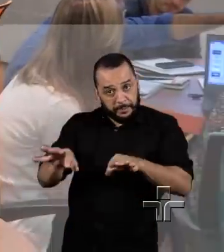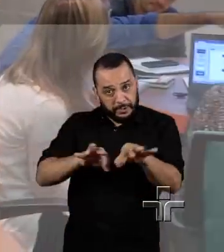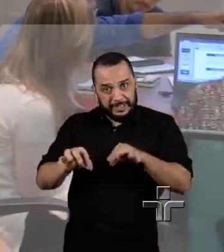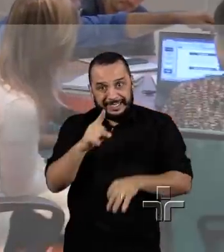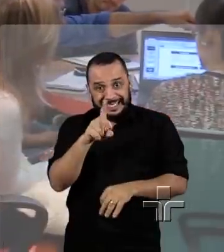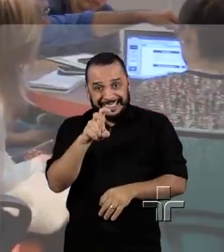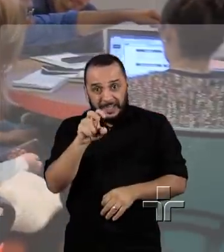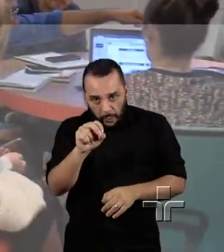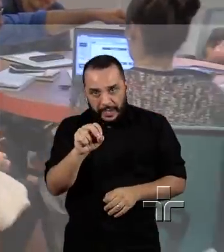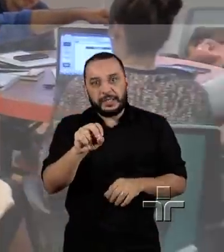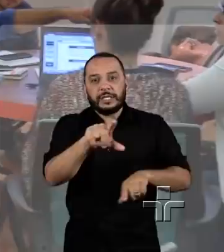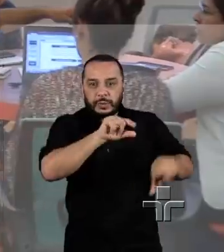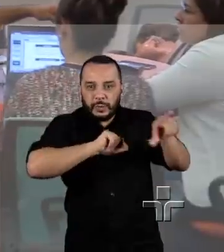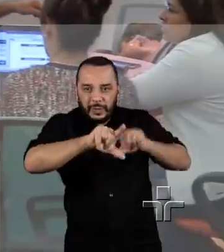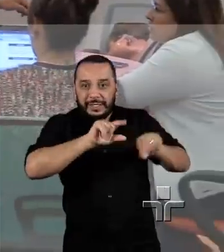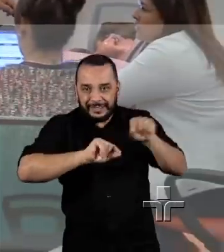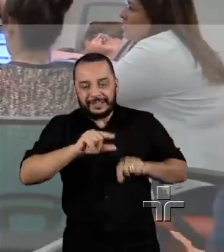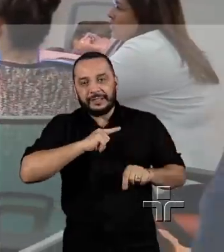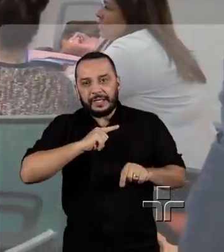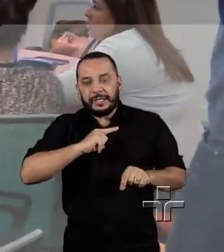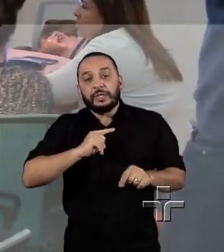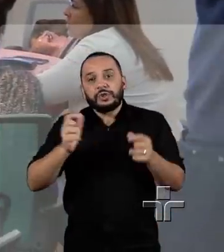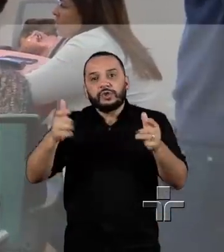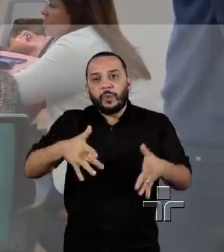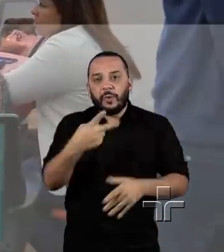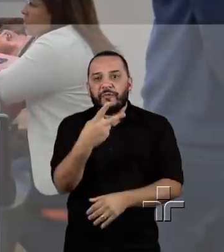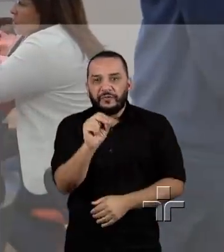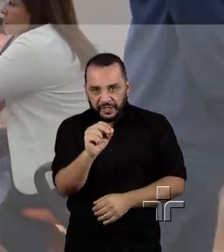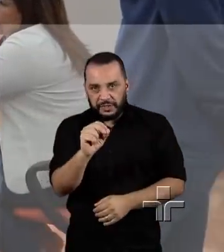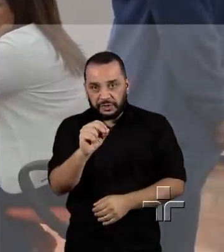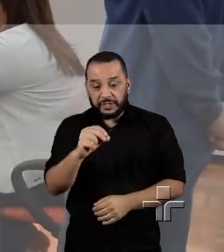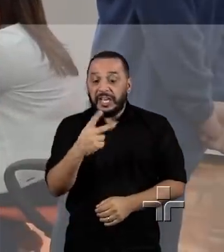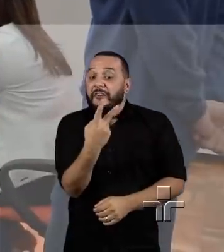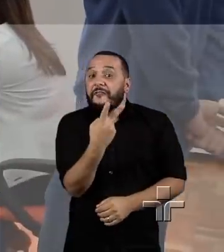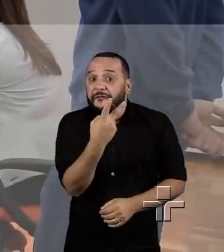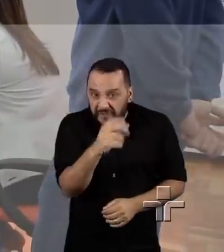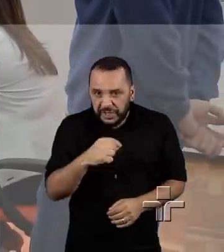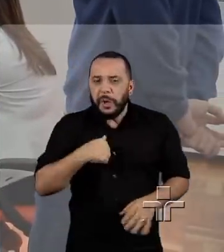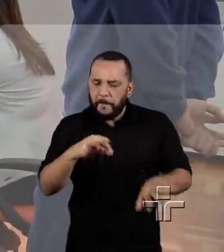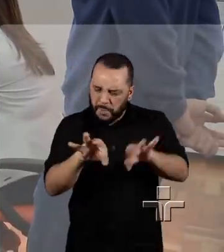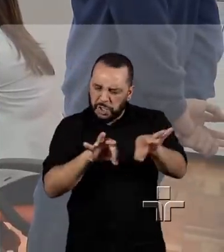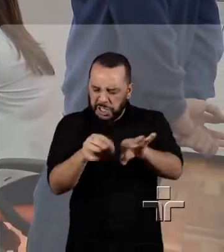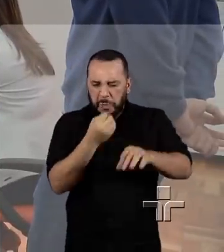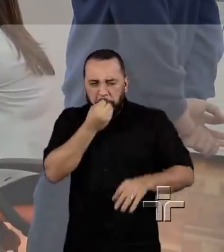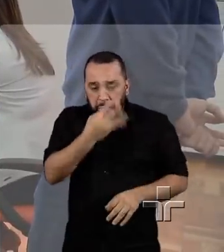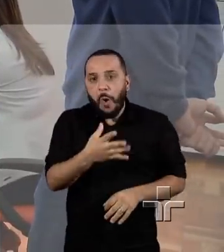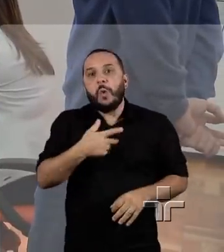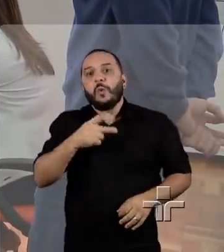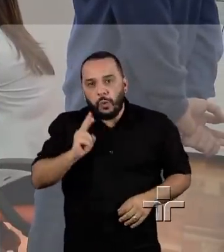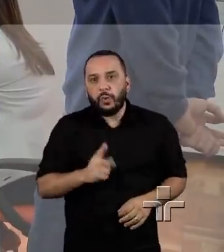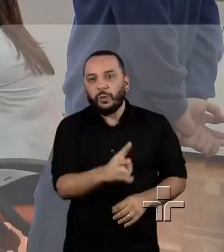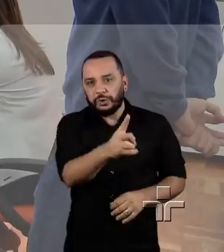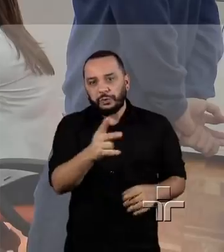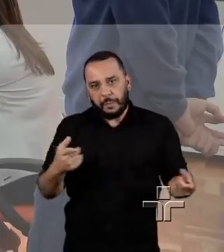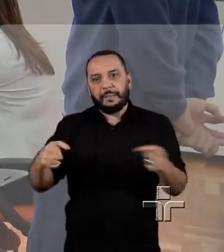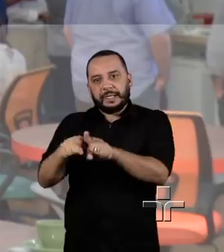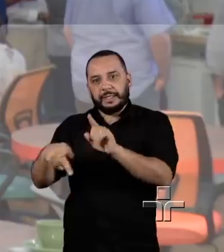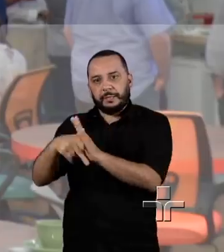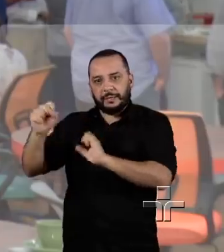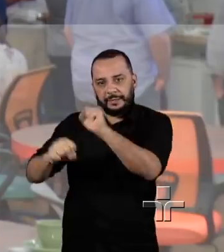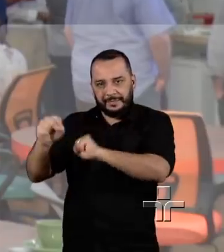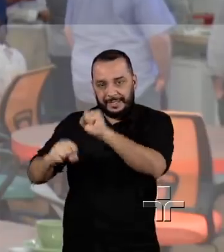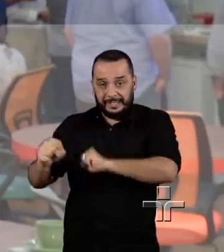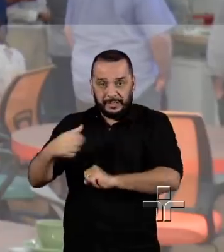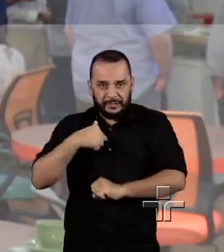foram recrutadas. Restaram 20. Só as que apresentarem soluções bem-sucedidas serão mantidas como parceiras da empresa.